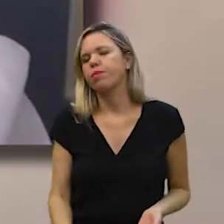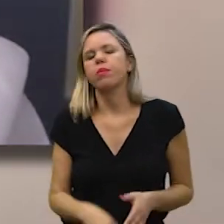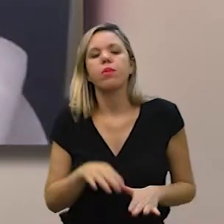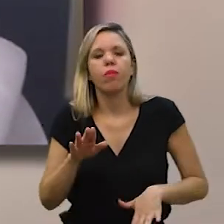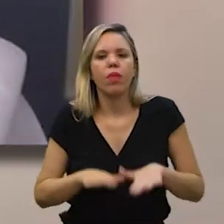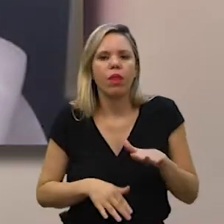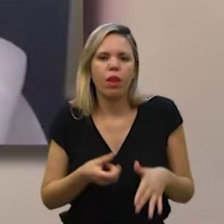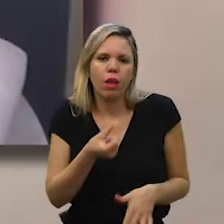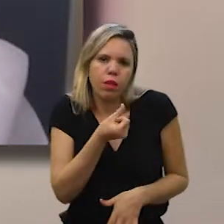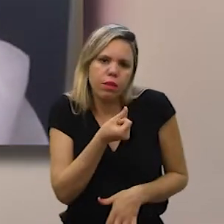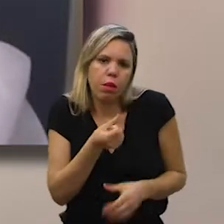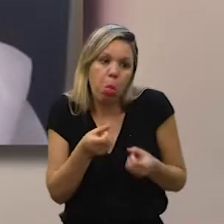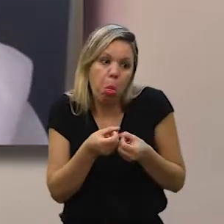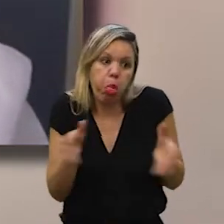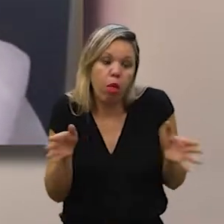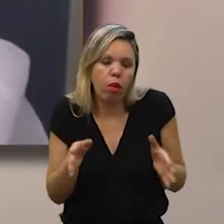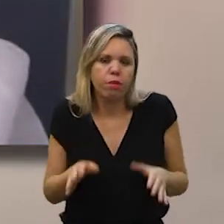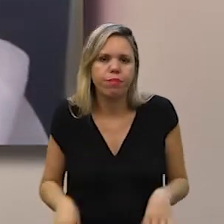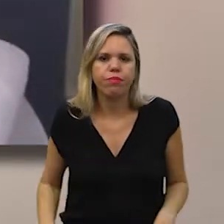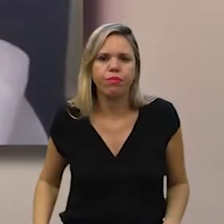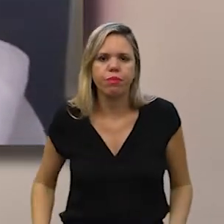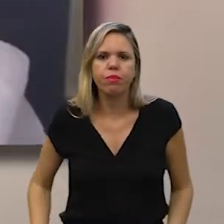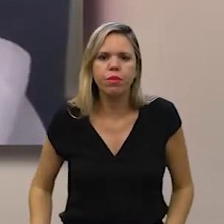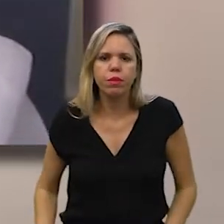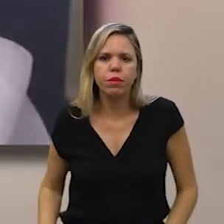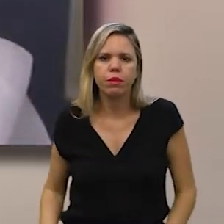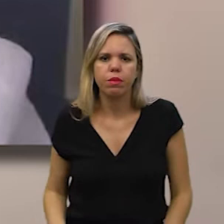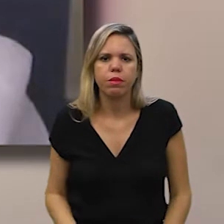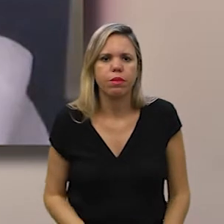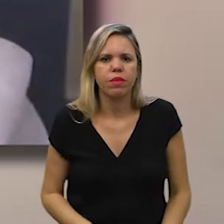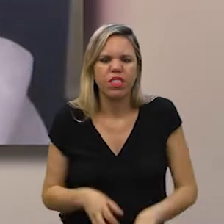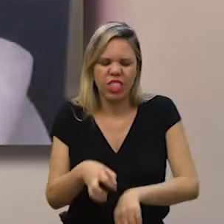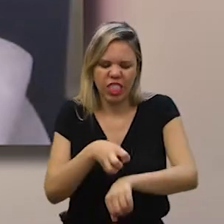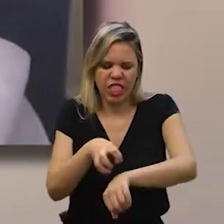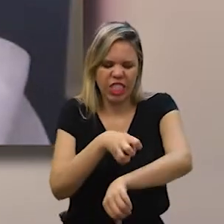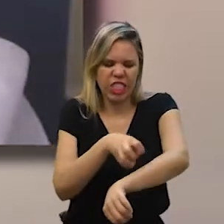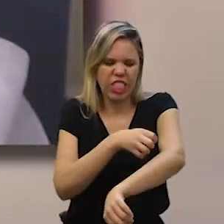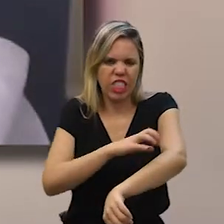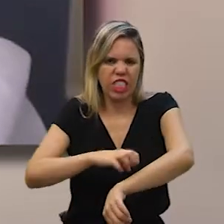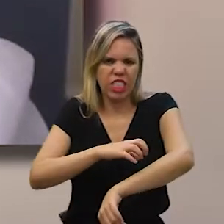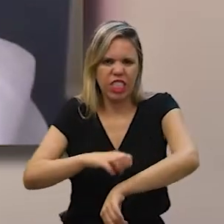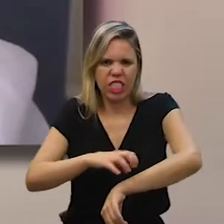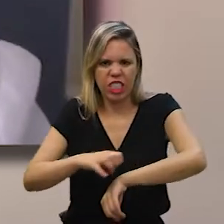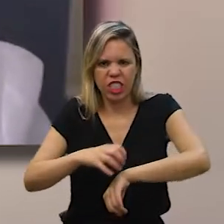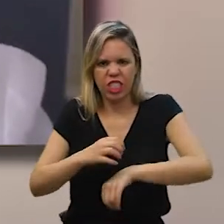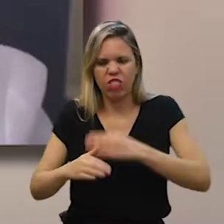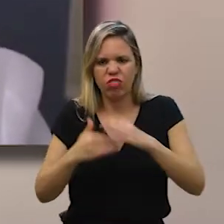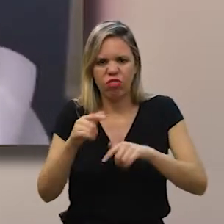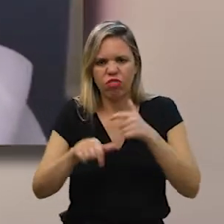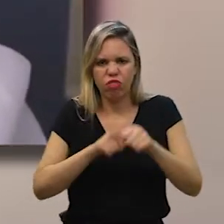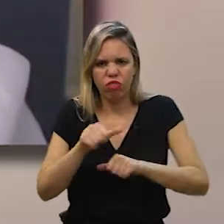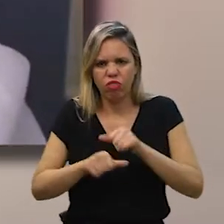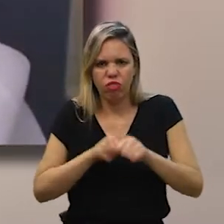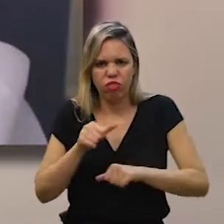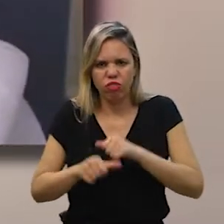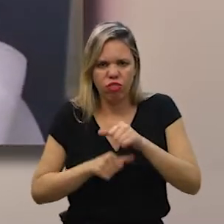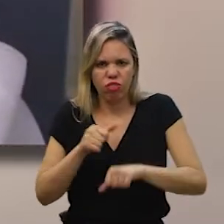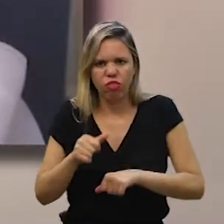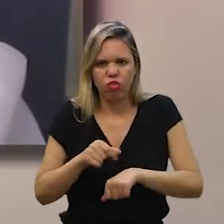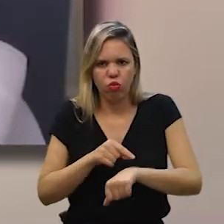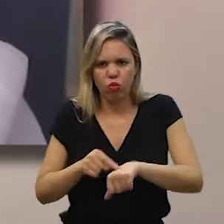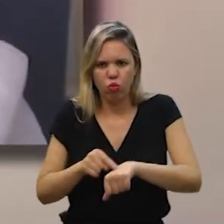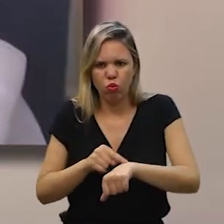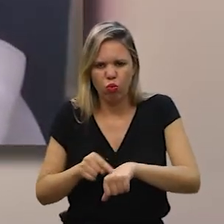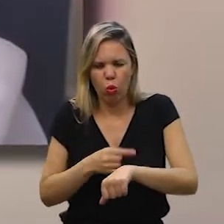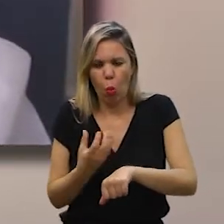às vezes essas bolinhas podem estourar e ficam casquinhas e depois acabam evoluindo para uma